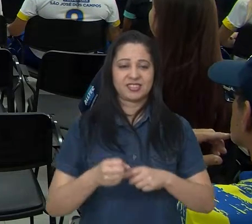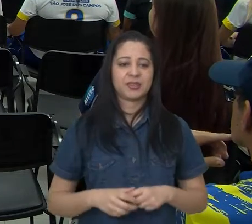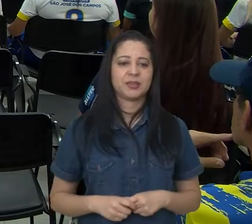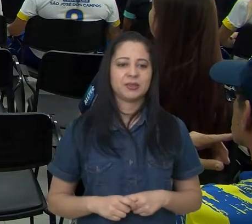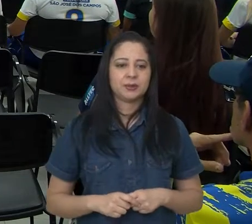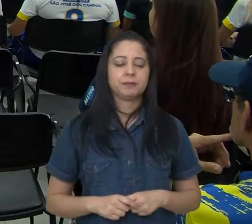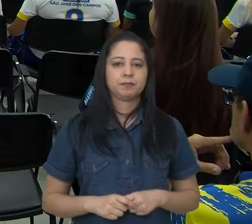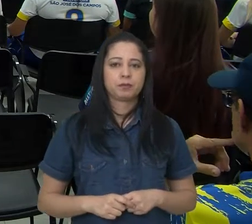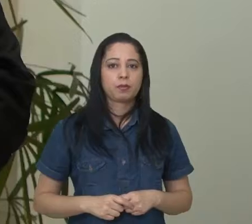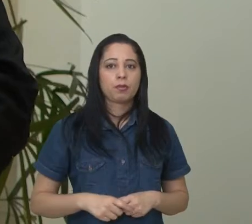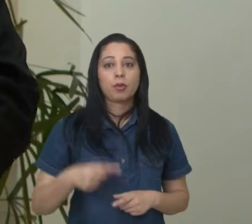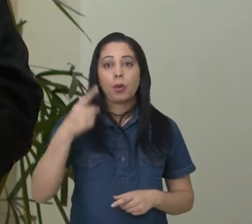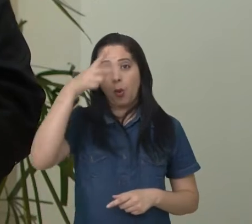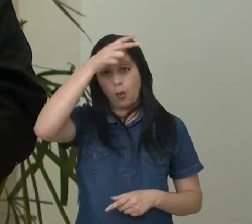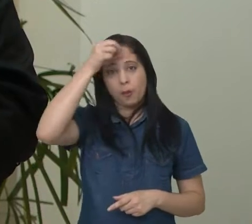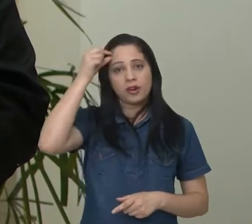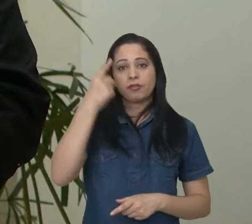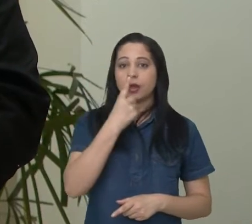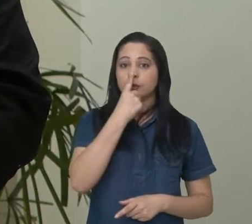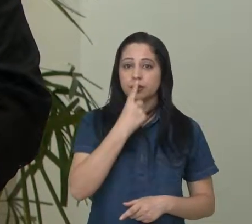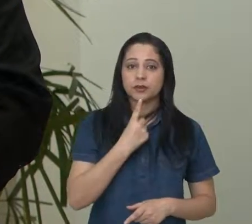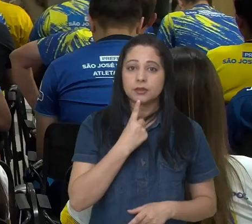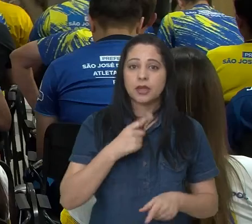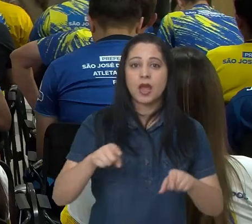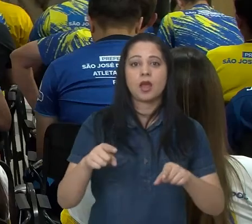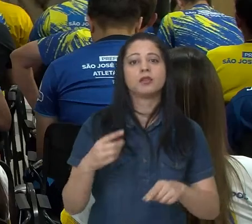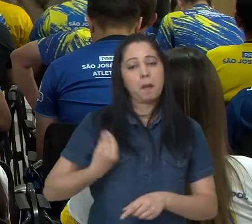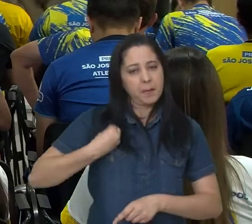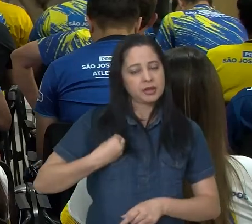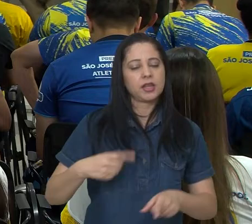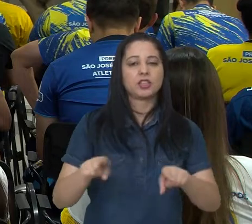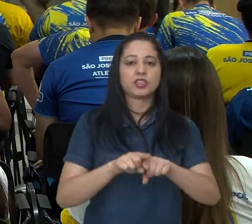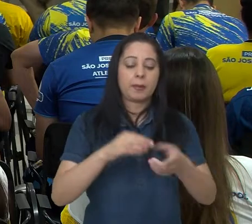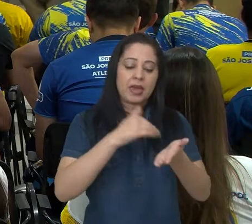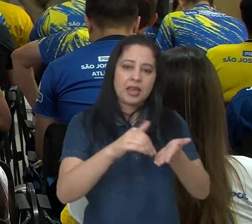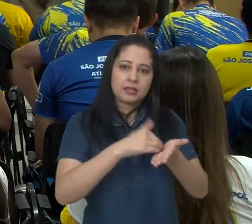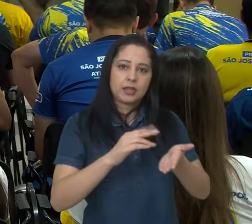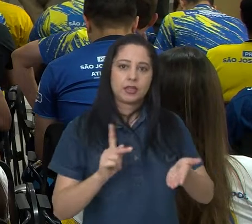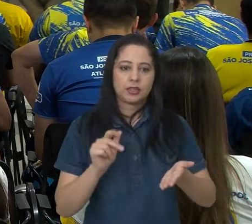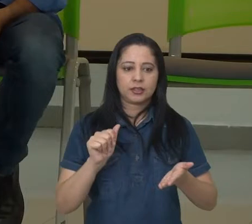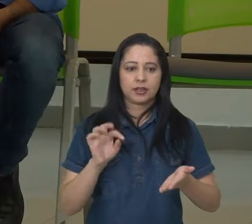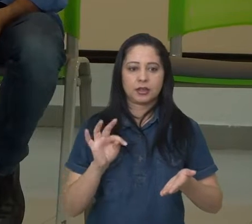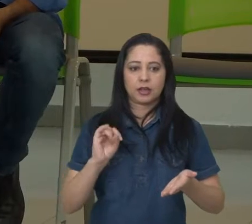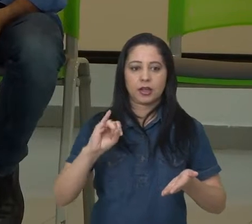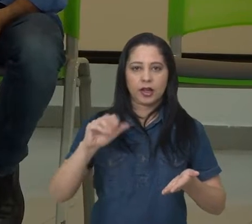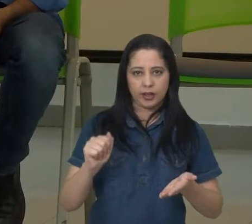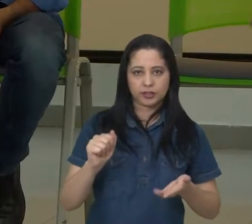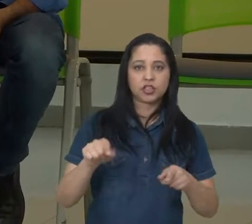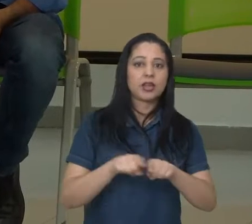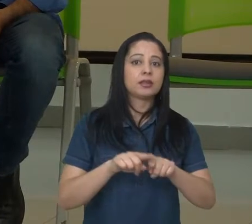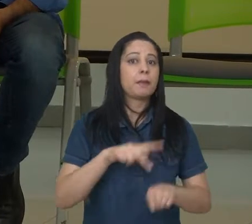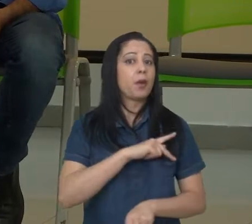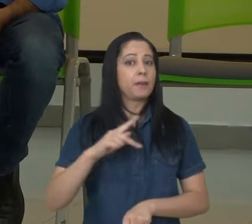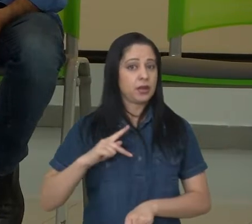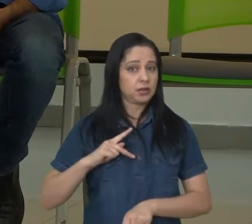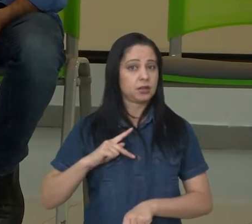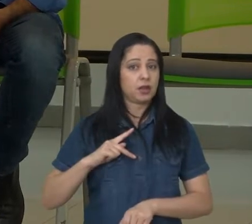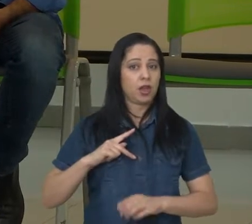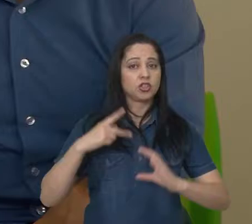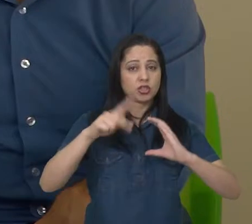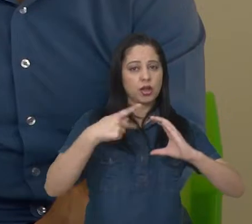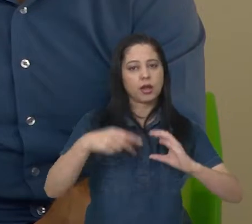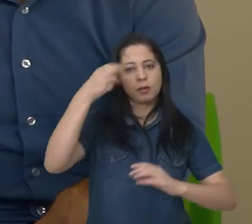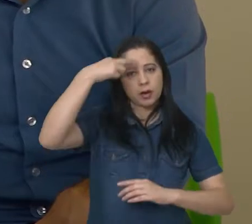cerimônia contou com a presença do prefeito Anderson Farias, da secretária de Esporte e Qualidade de Vida, Kátia Machado, do presidente